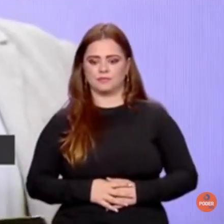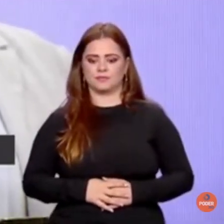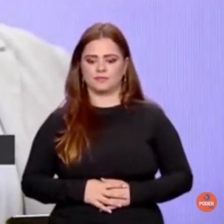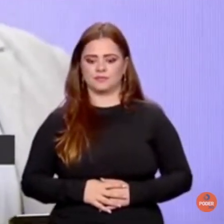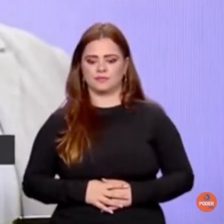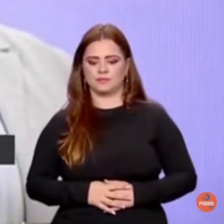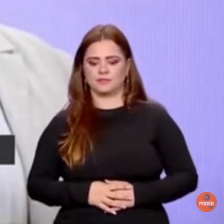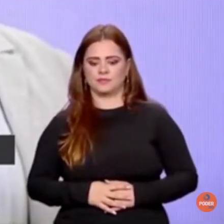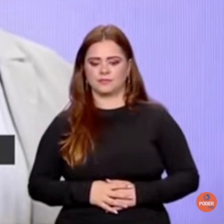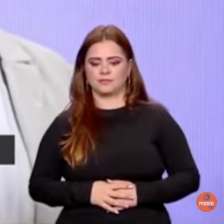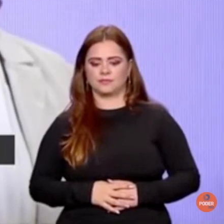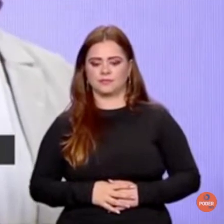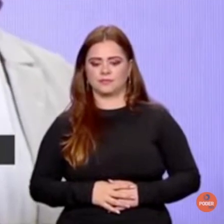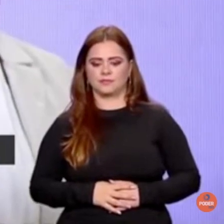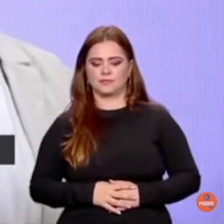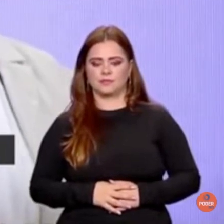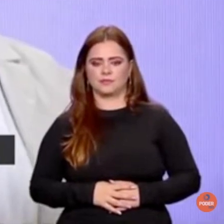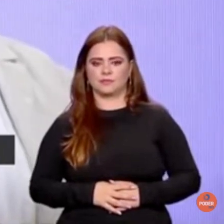Presidente.